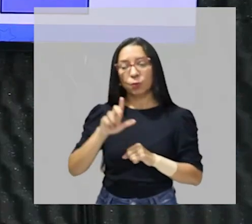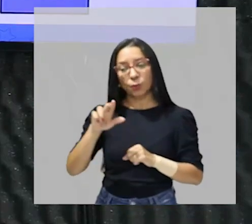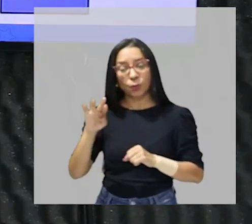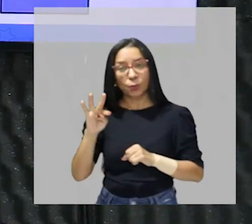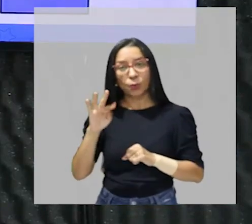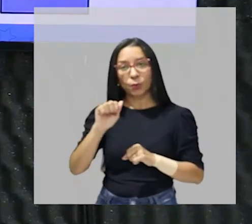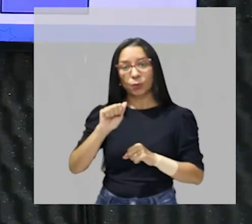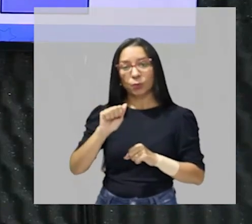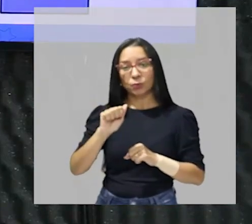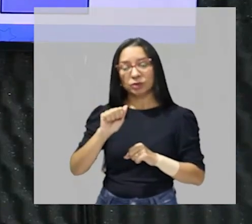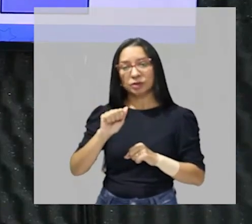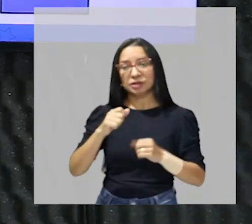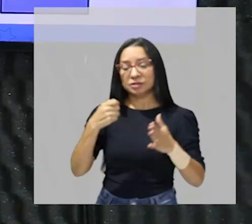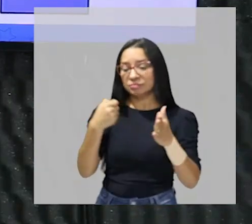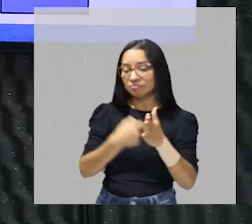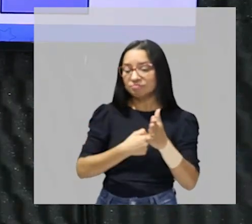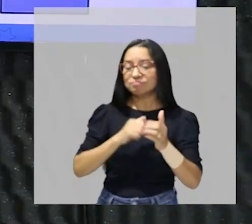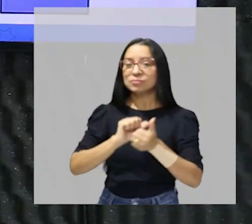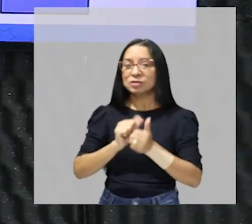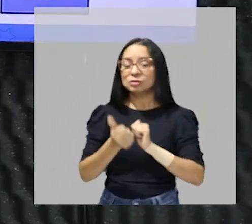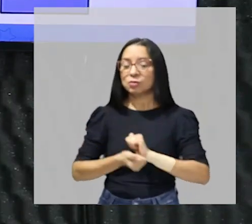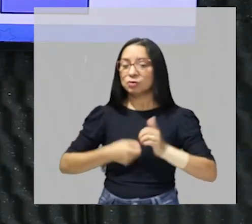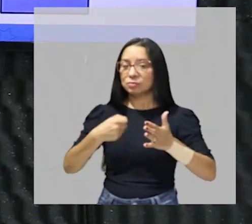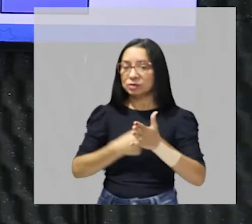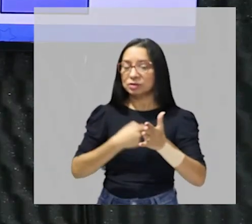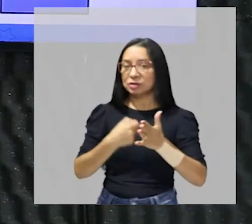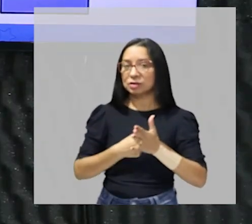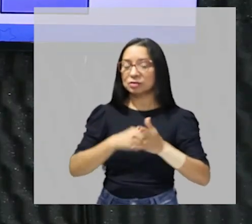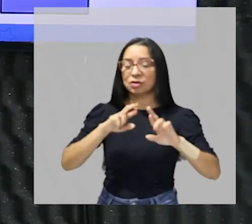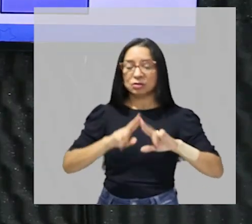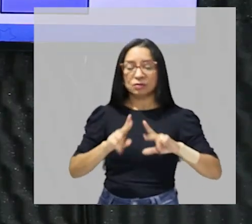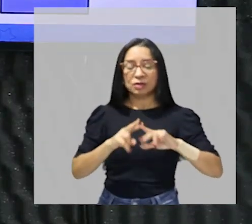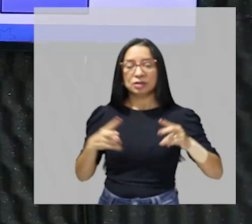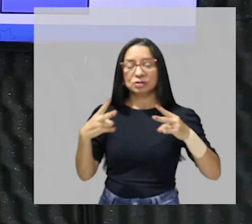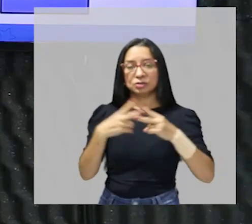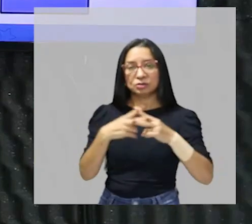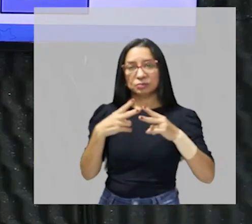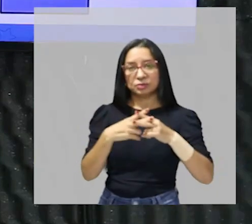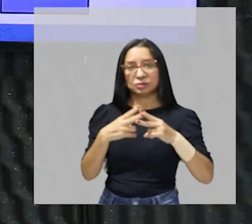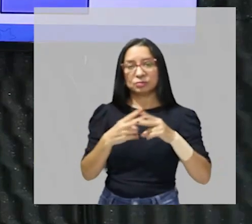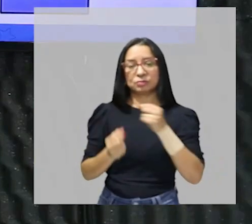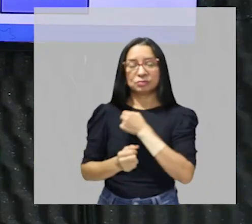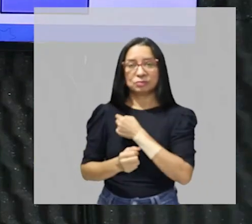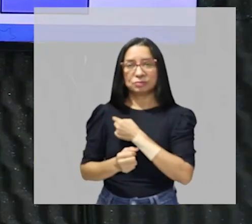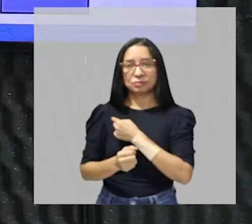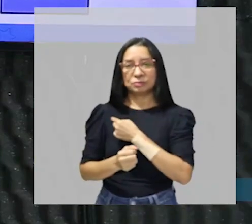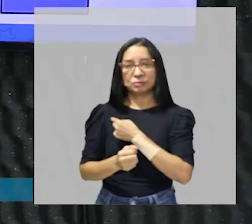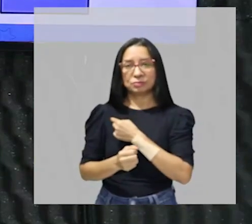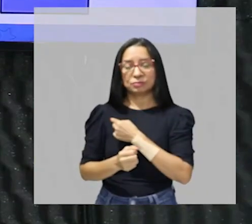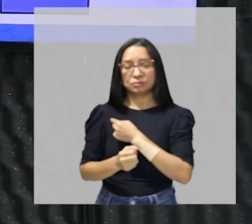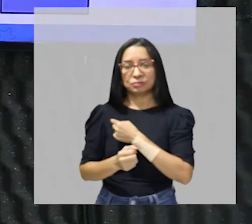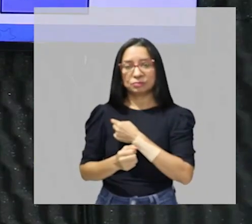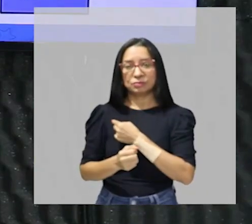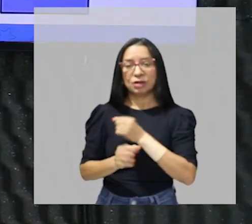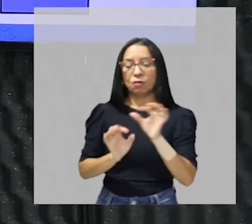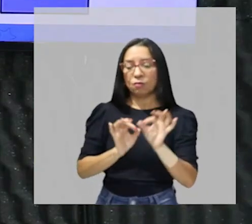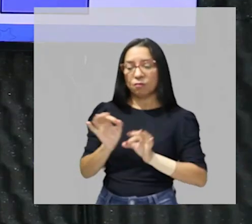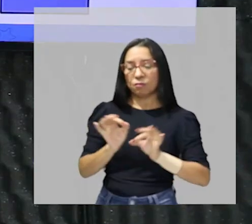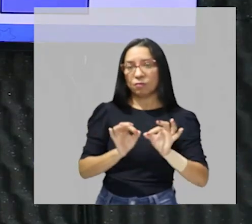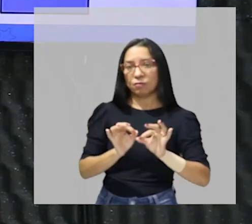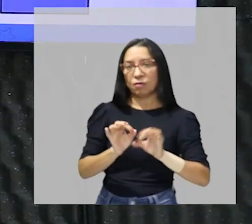artes marciais são totalmente diferentes de briga. Arte marcial não forma indivíduo brigão, muito pelo contrário.